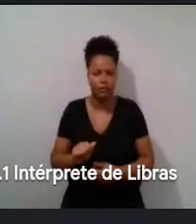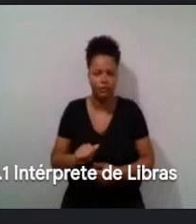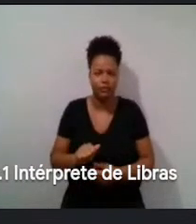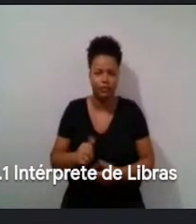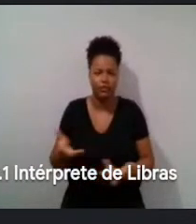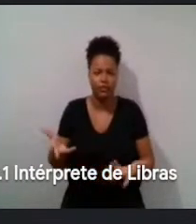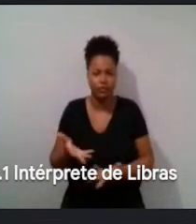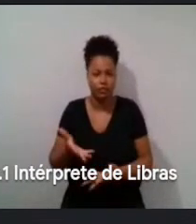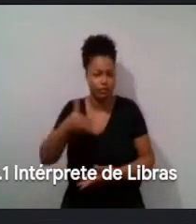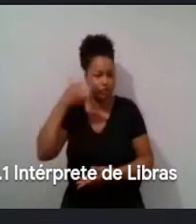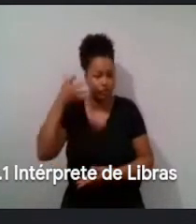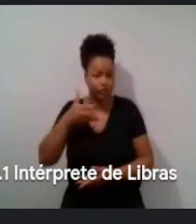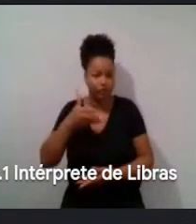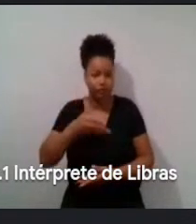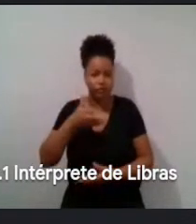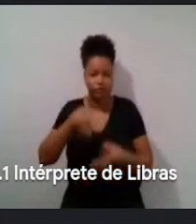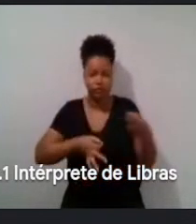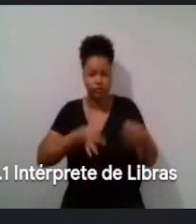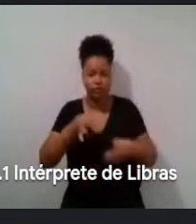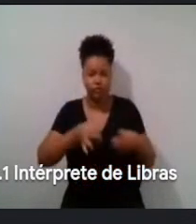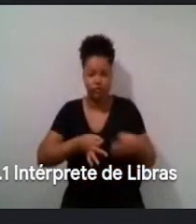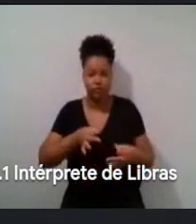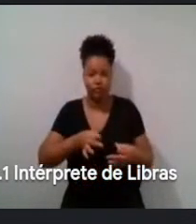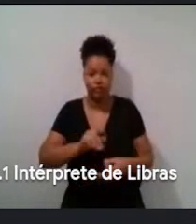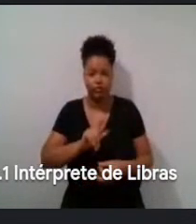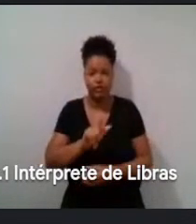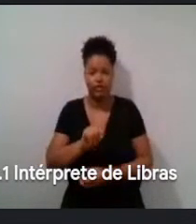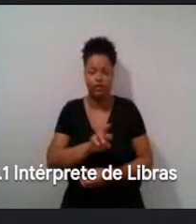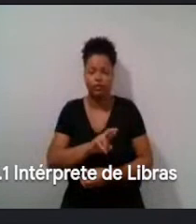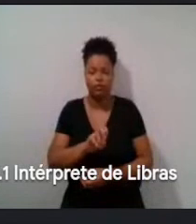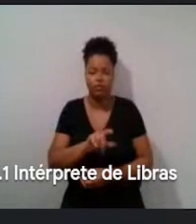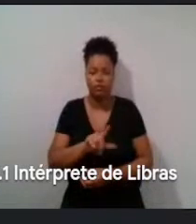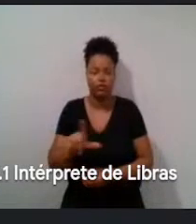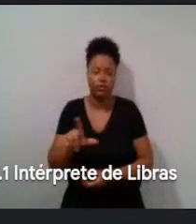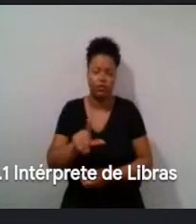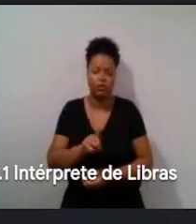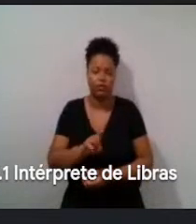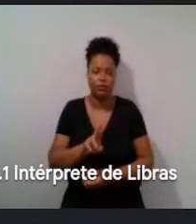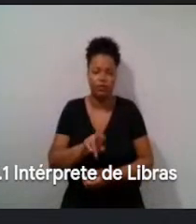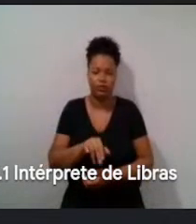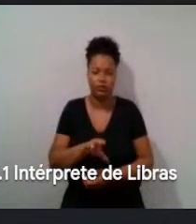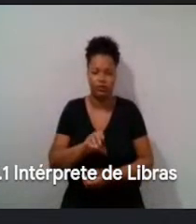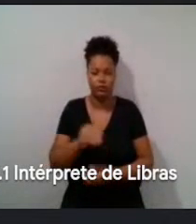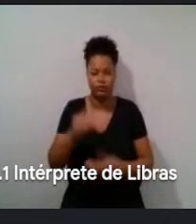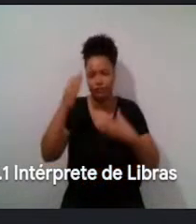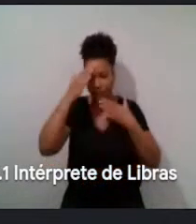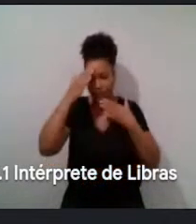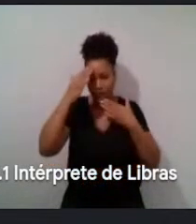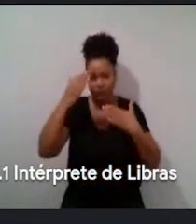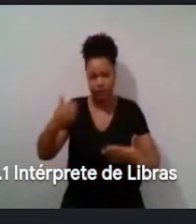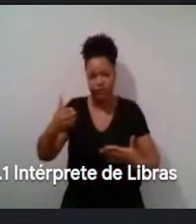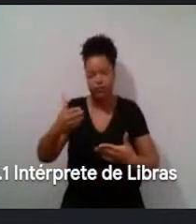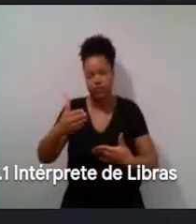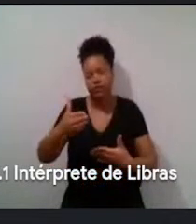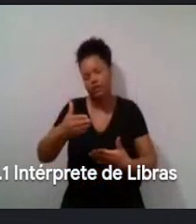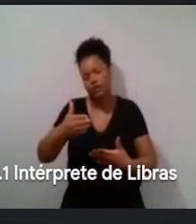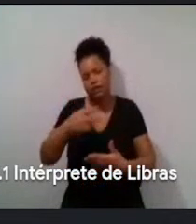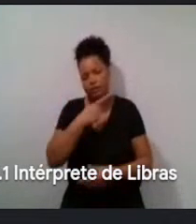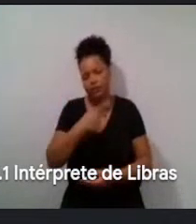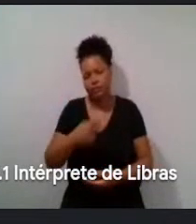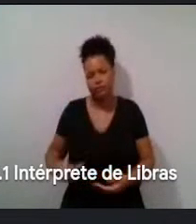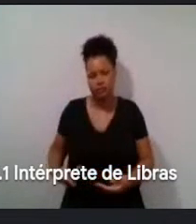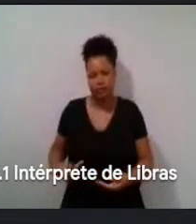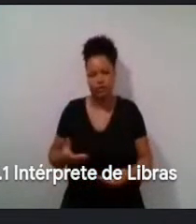palavra, então, o juiz doutor Gabriel Bruno Teixeira. Obrigado, senhor presidente. Como já adiantado,